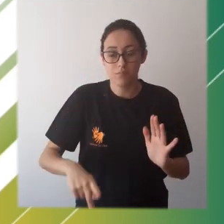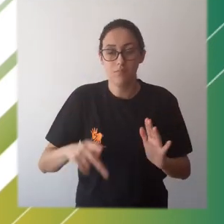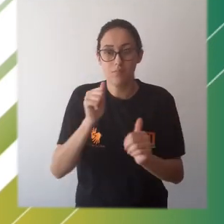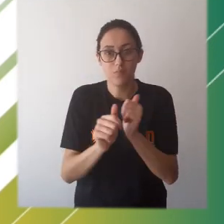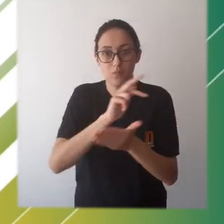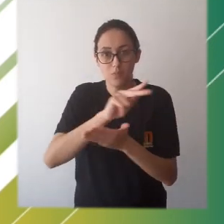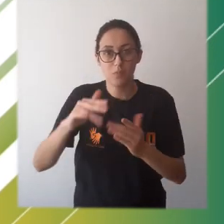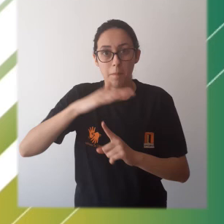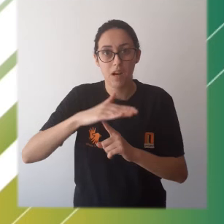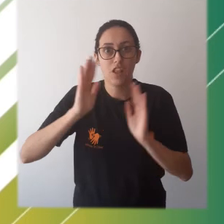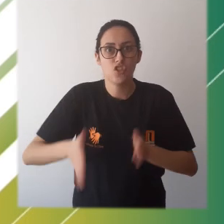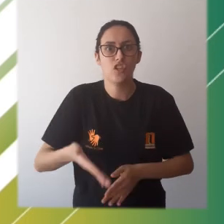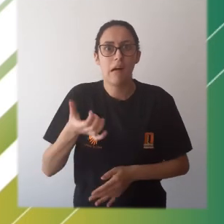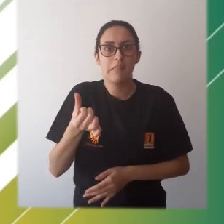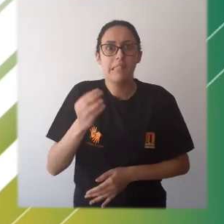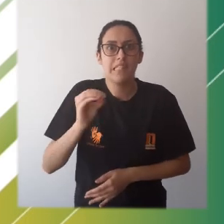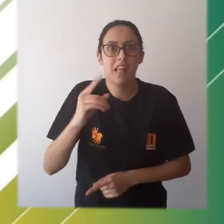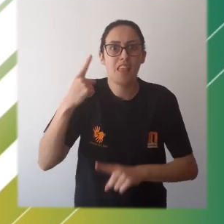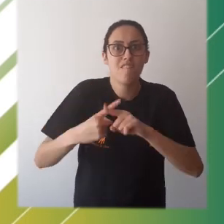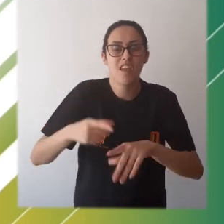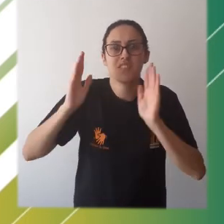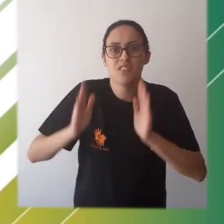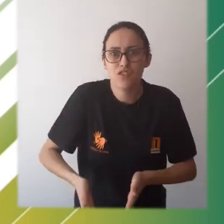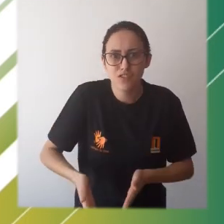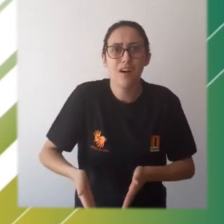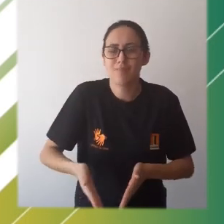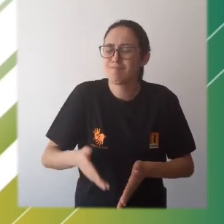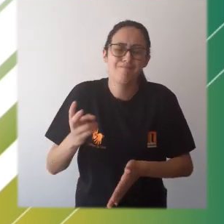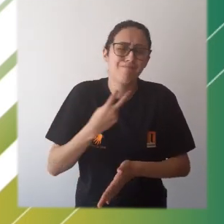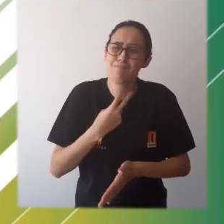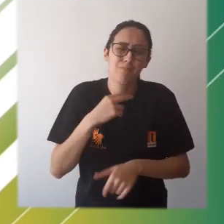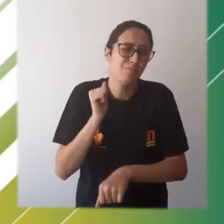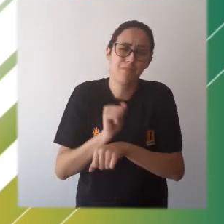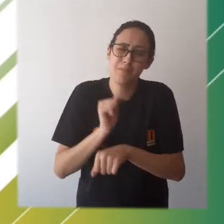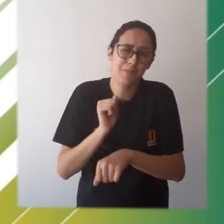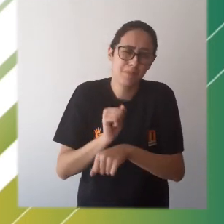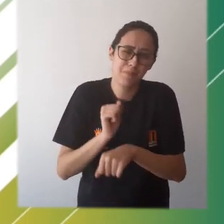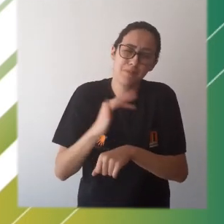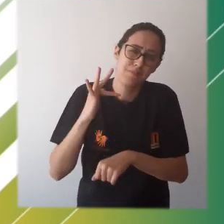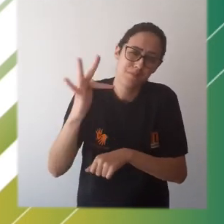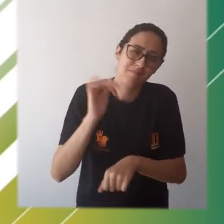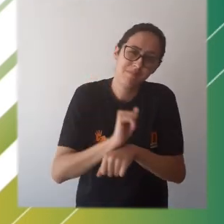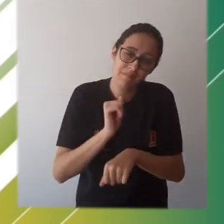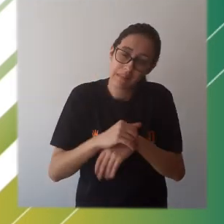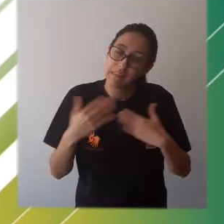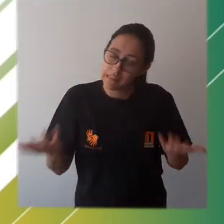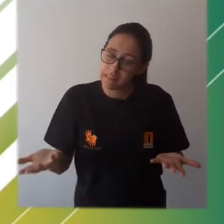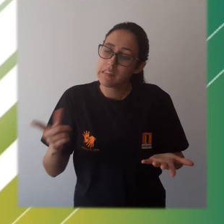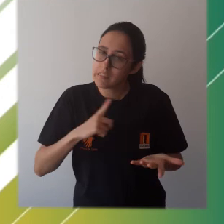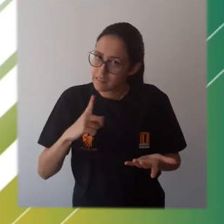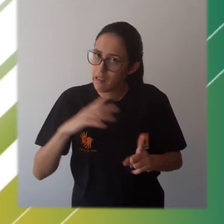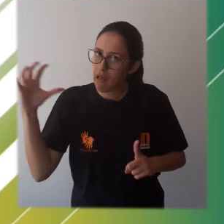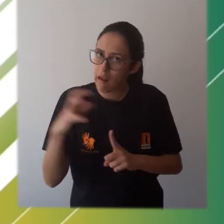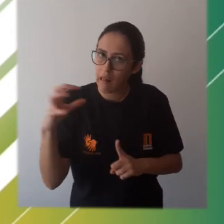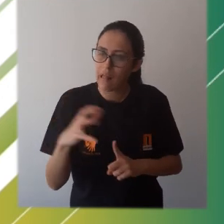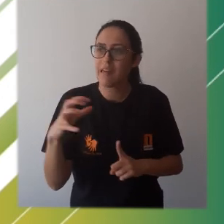na 66ª edição anual e os Jogos Abertos na 64ª edição anual. Então, o impacto é